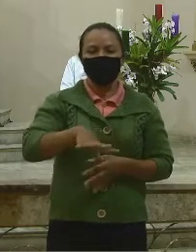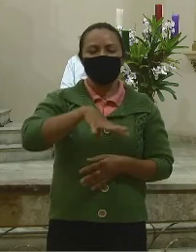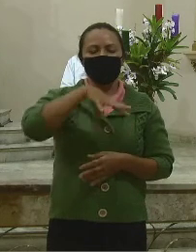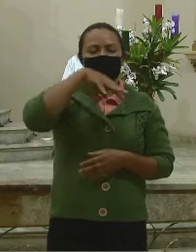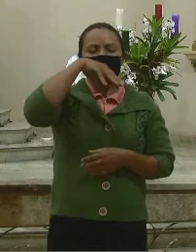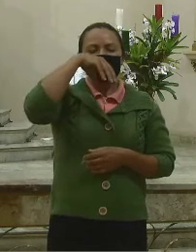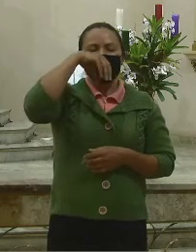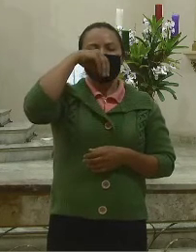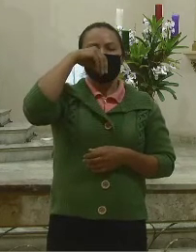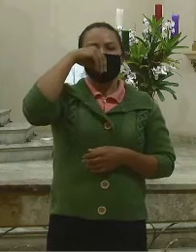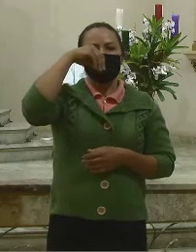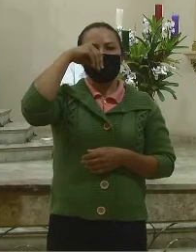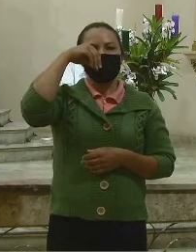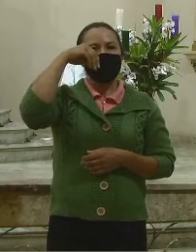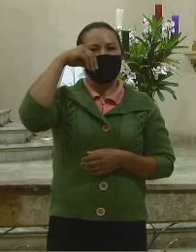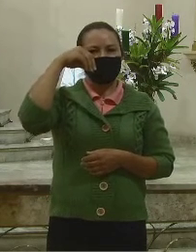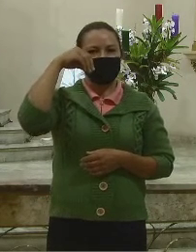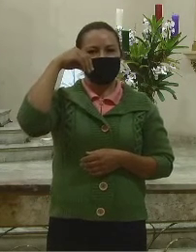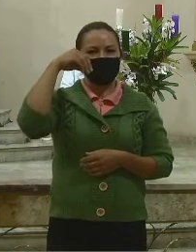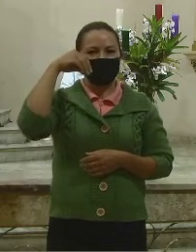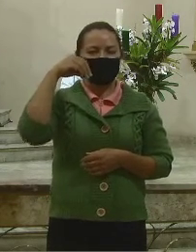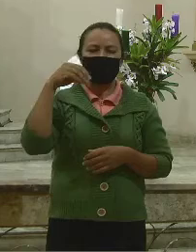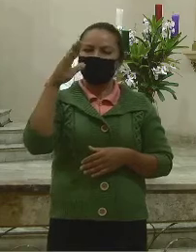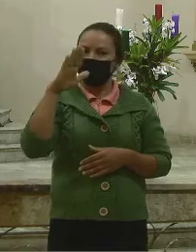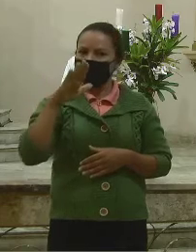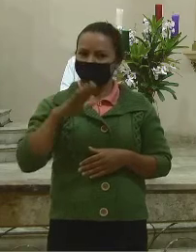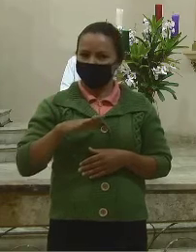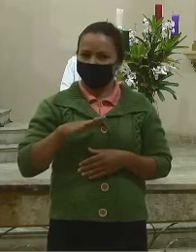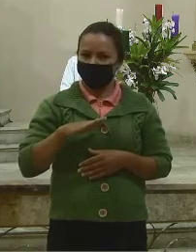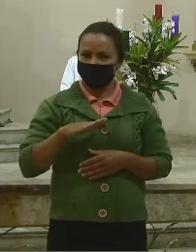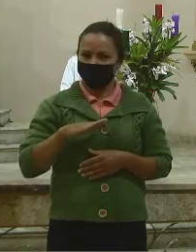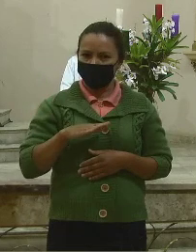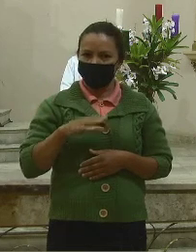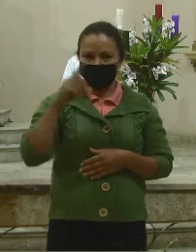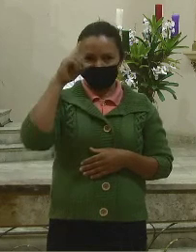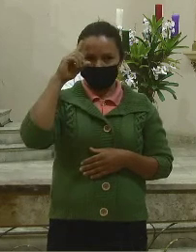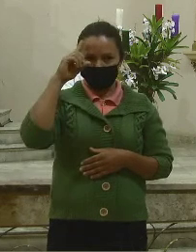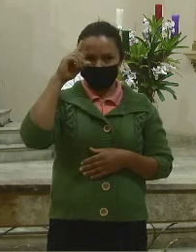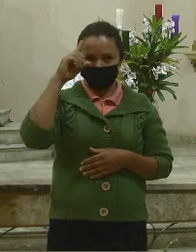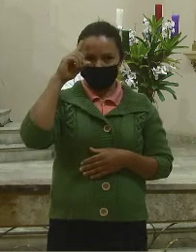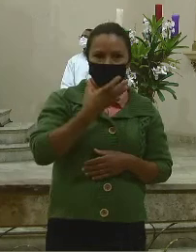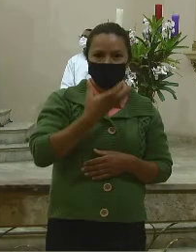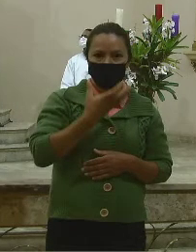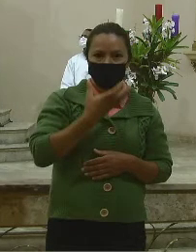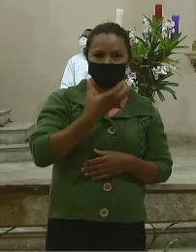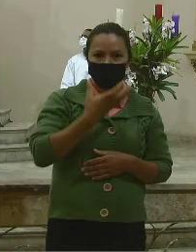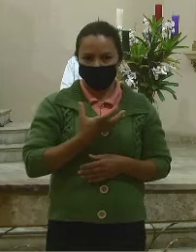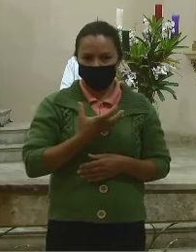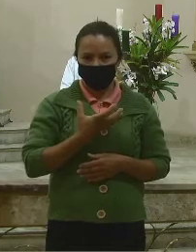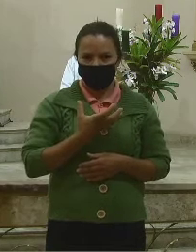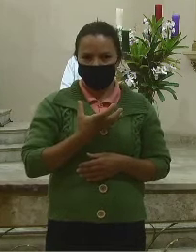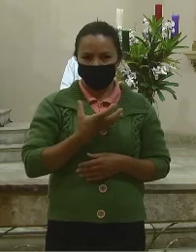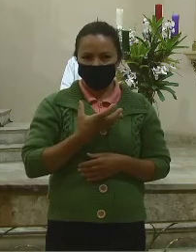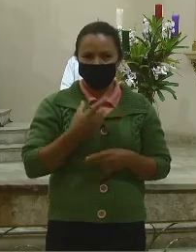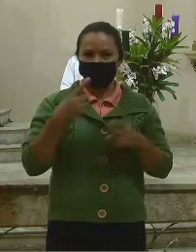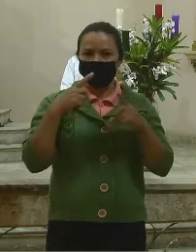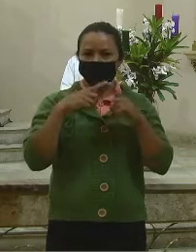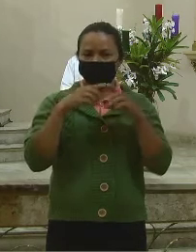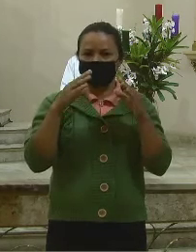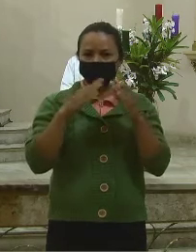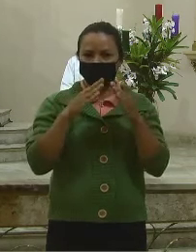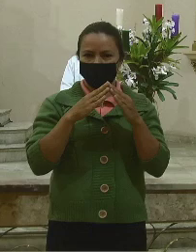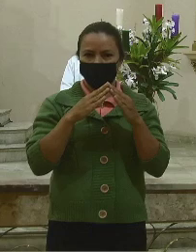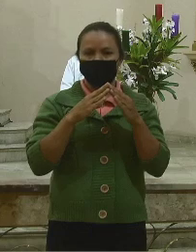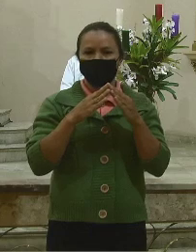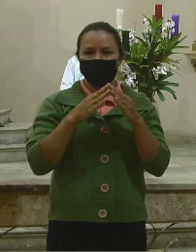santos óleos, daquela tarde do dia 4 de dezembro, na Basílica do Sagrado Coração